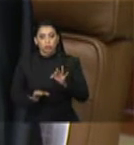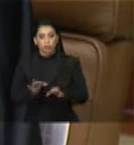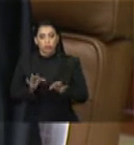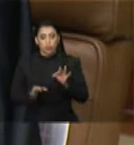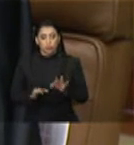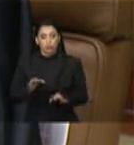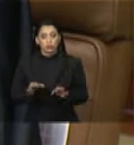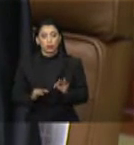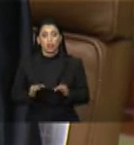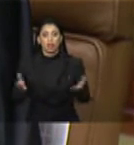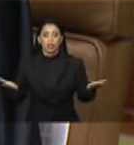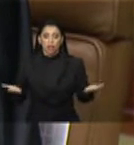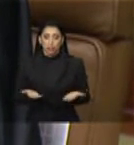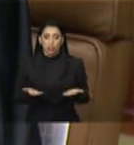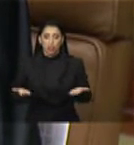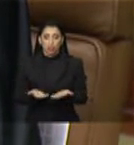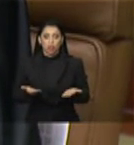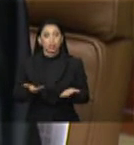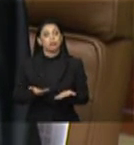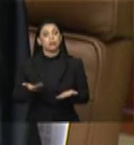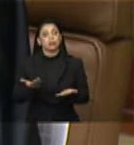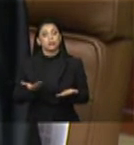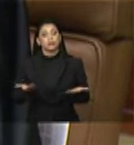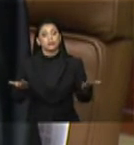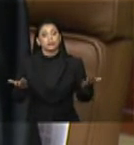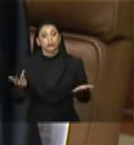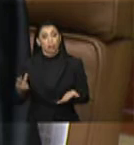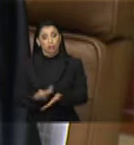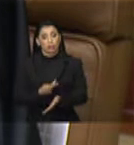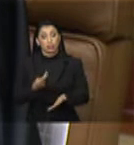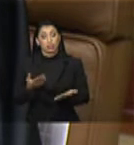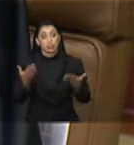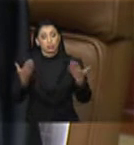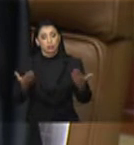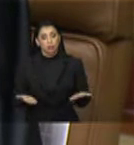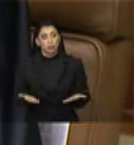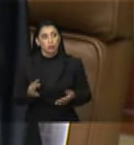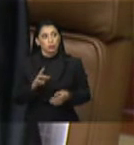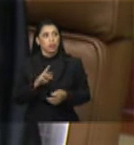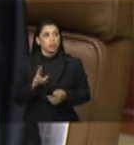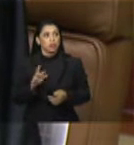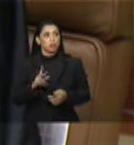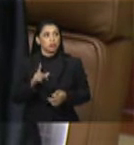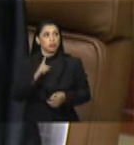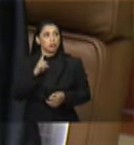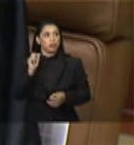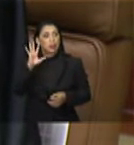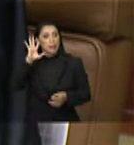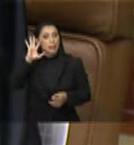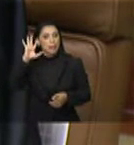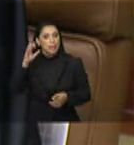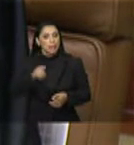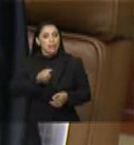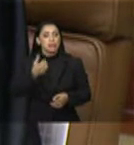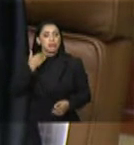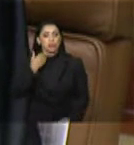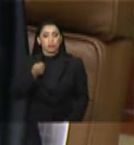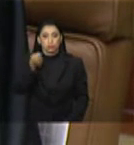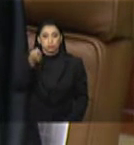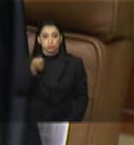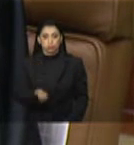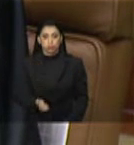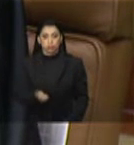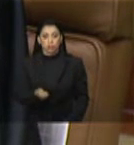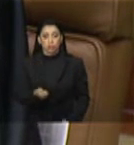iniciar Exatamente esse exame e por isso tornei sem efeito a minha decisão monocrática anterior